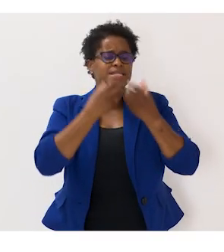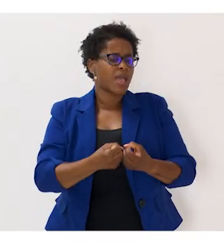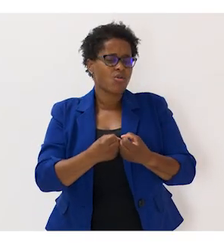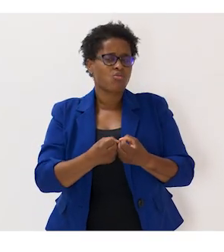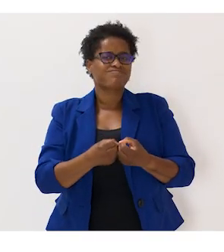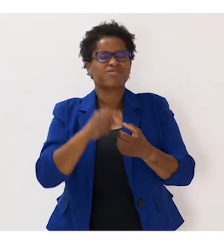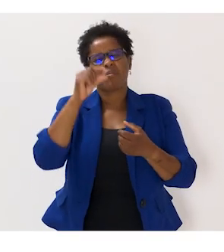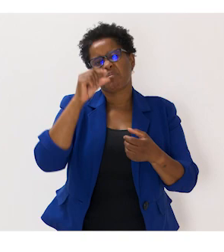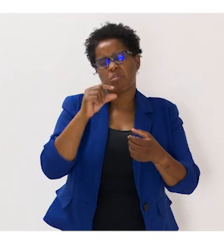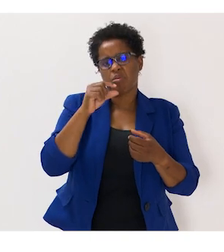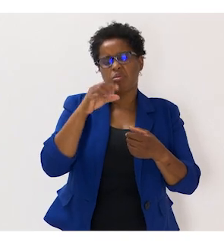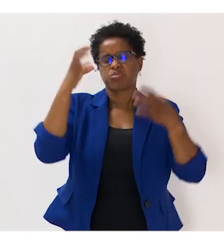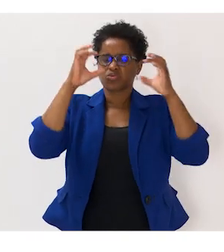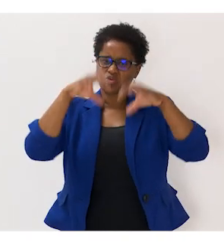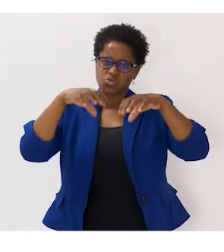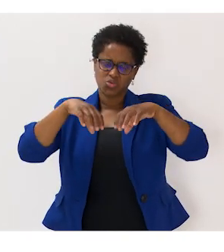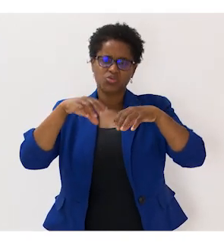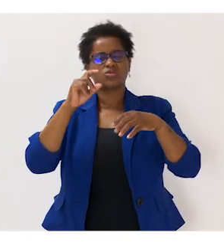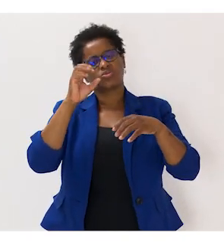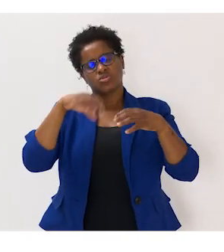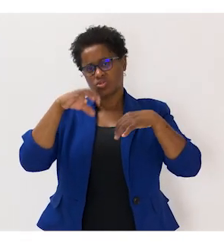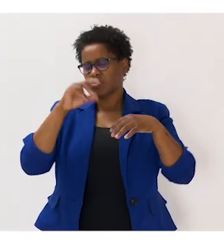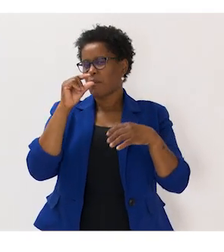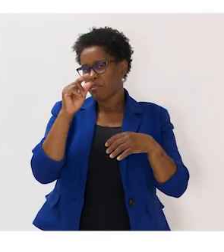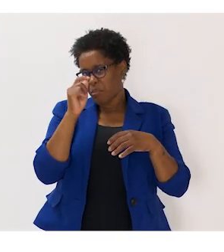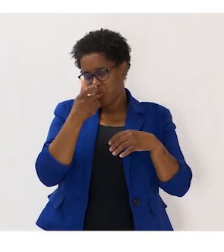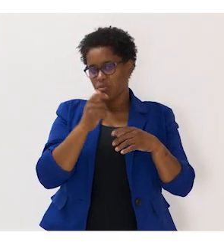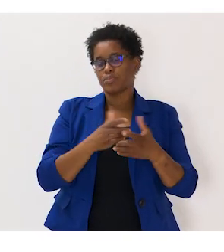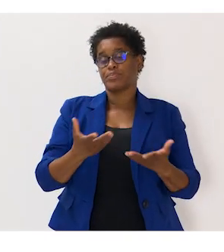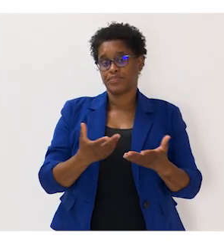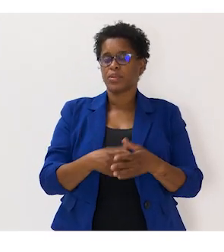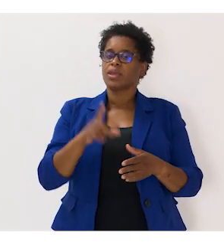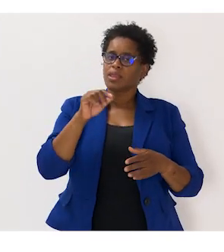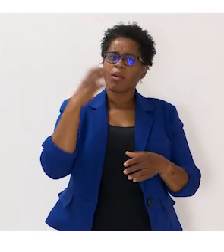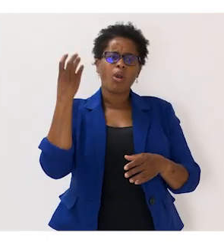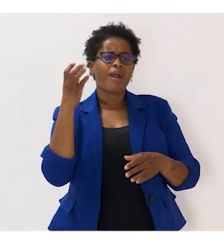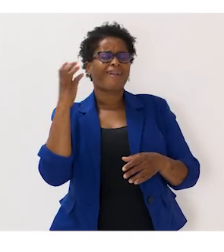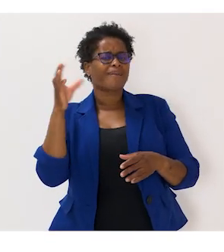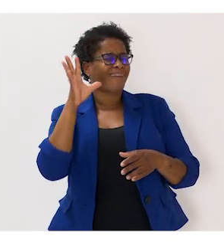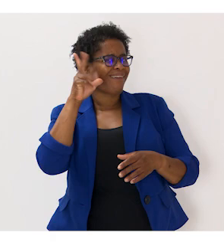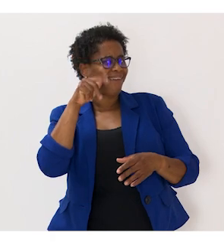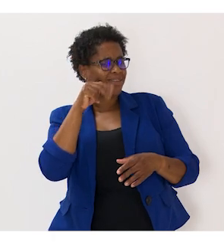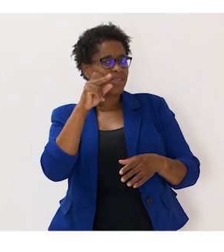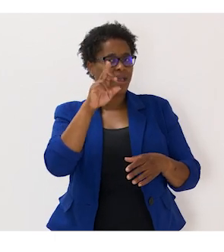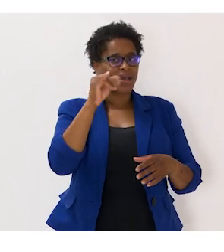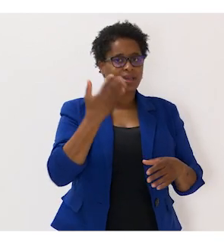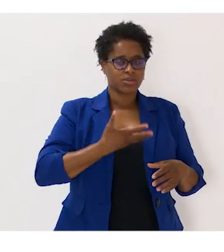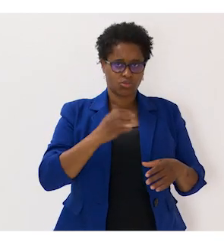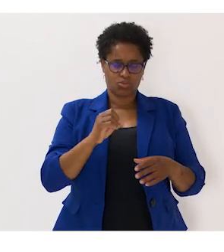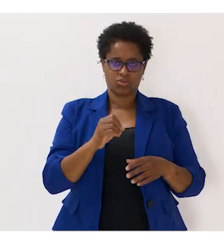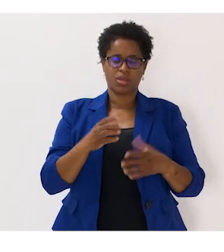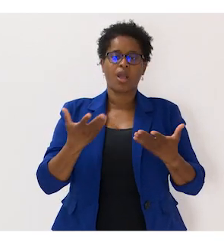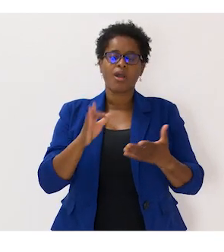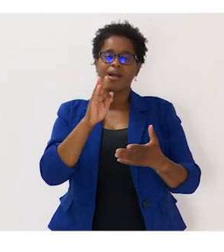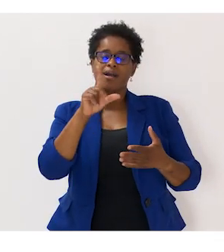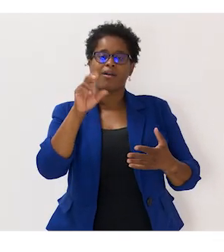com baixos índices de chuva, ou seja, chove muito pouco, a chuva ali é rara, e o clima é quente e árido. Quanto à